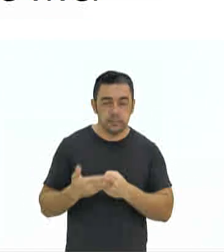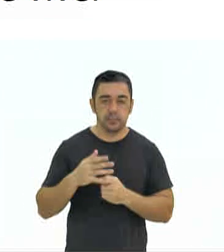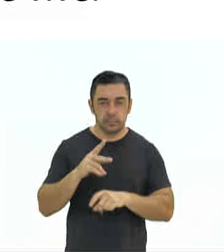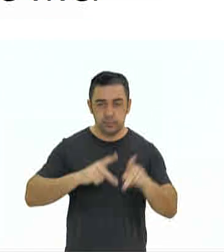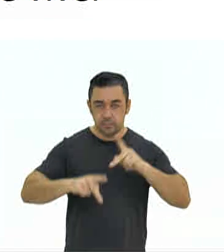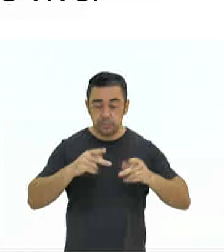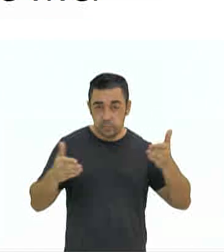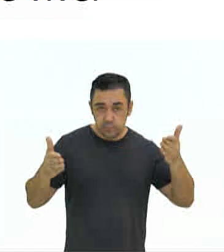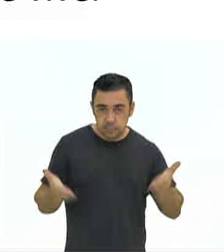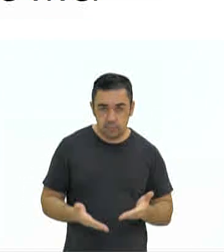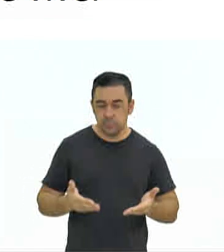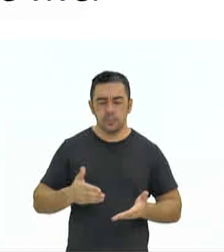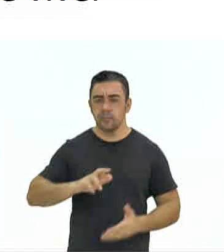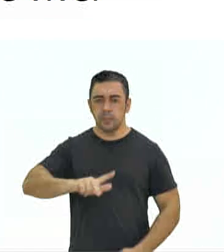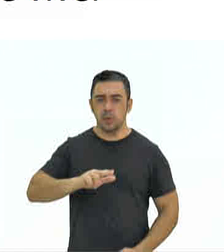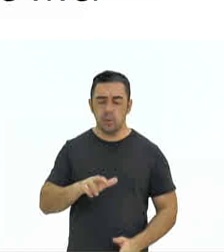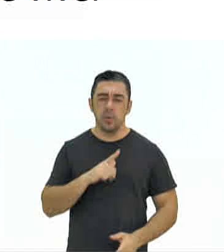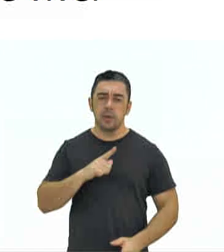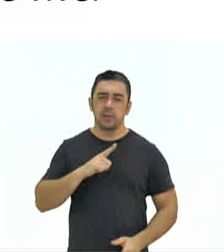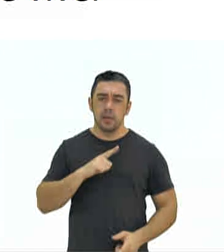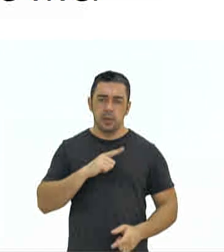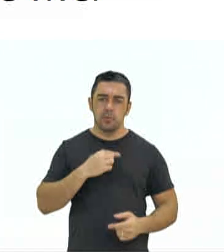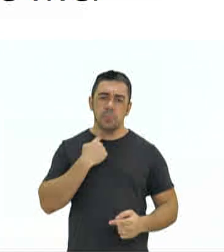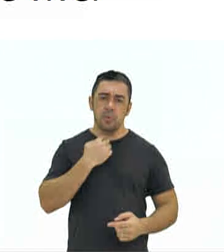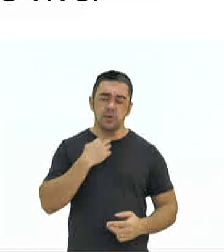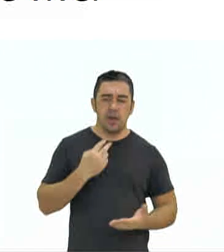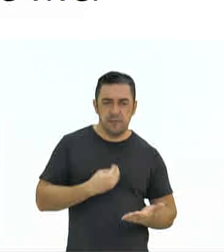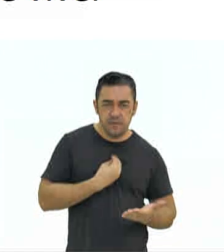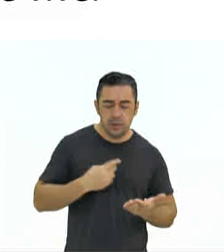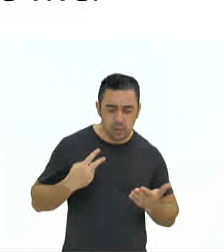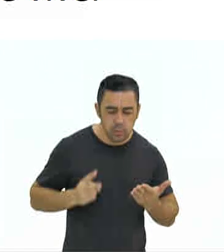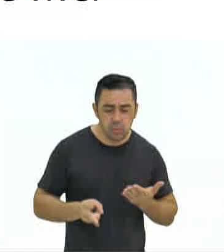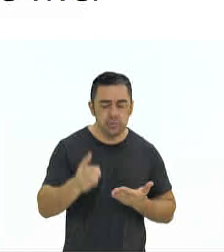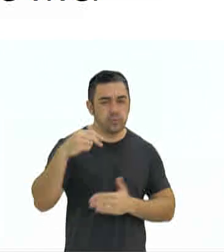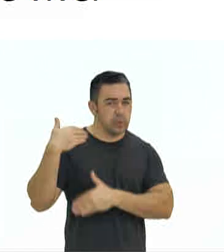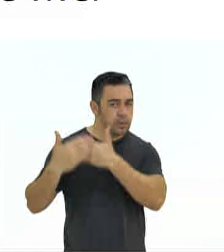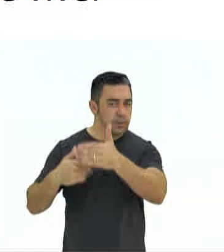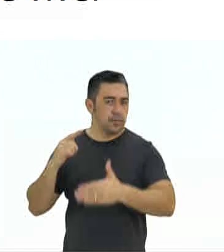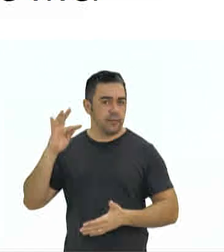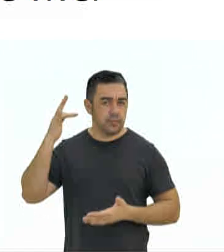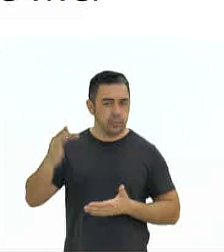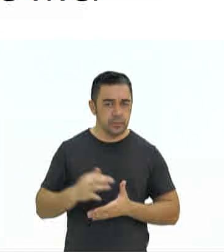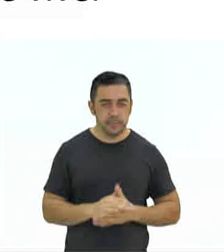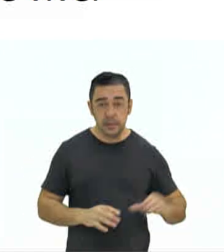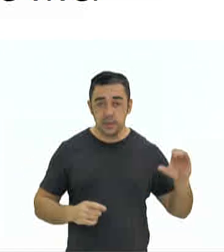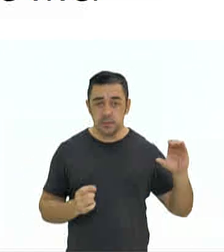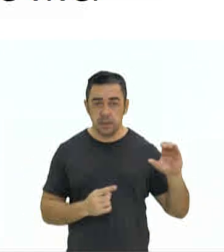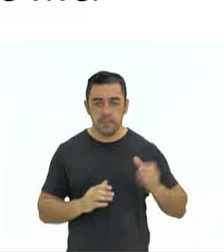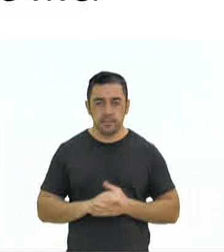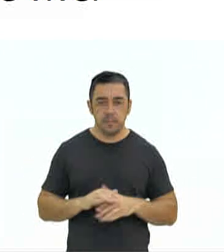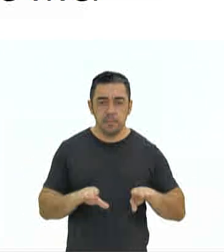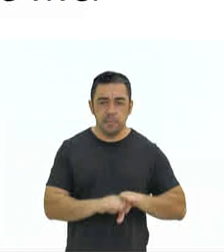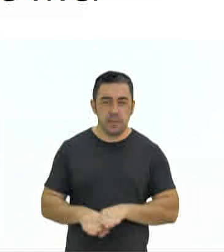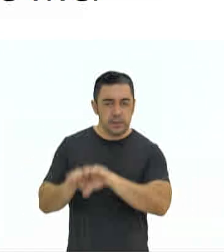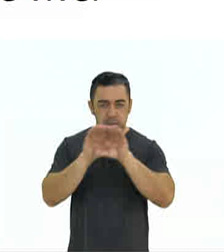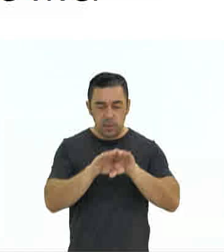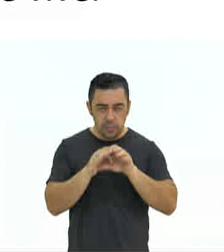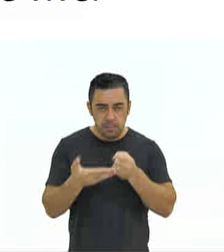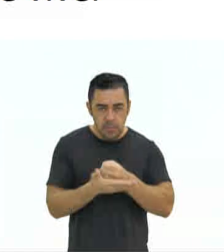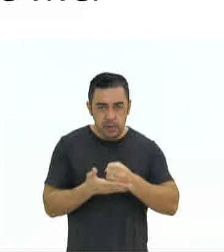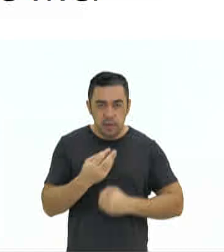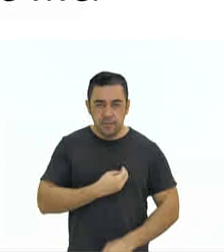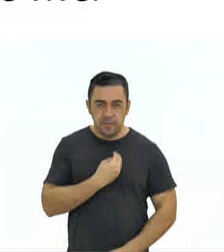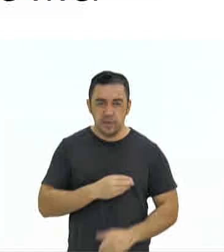no presente não deve comprometer os padrões de vida das gerações futuras. Letra C, o padrão básico da vida populacional